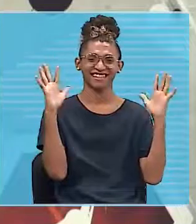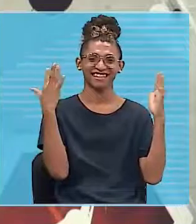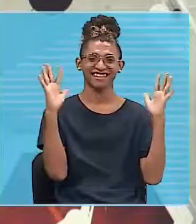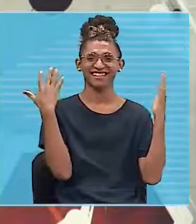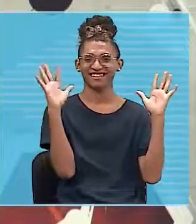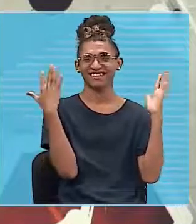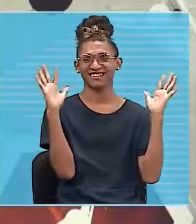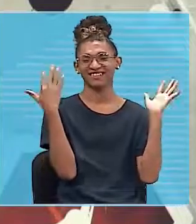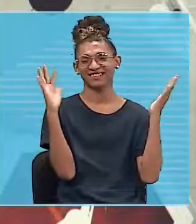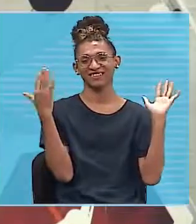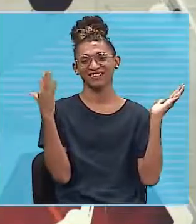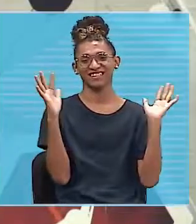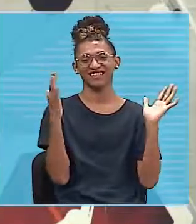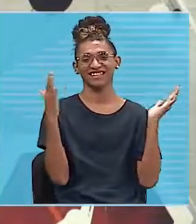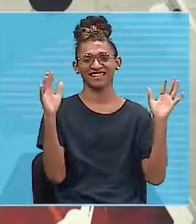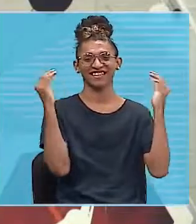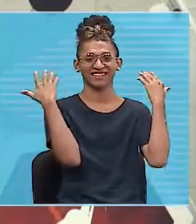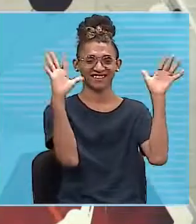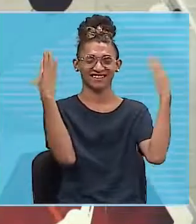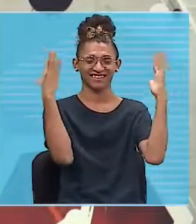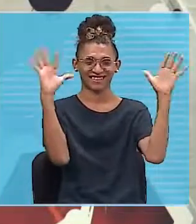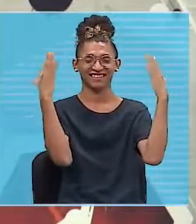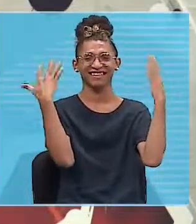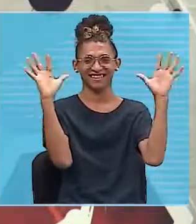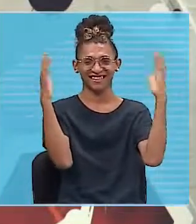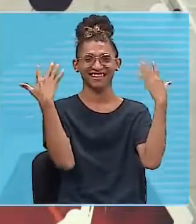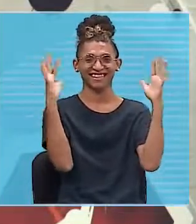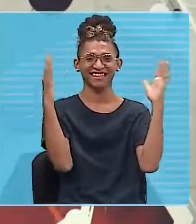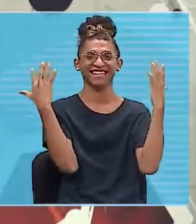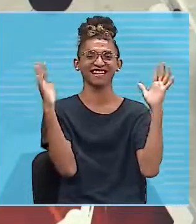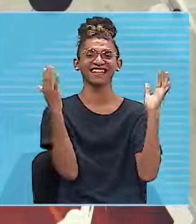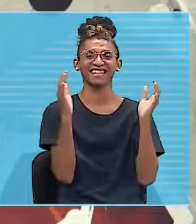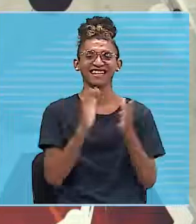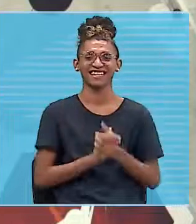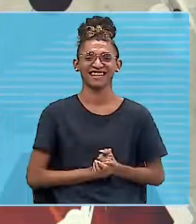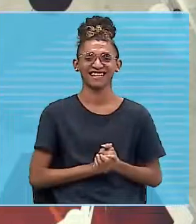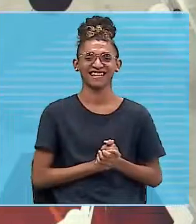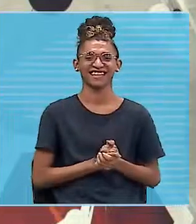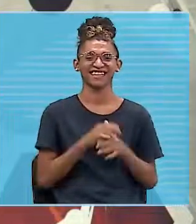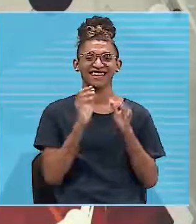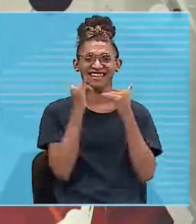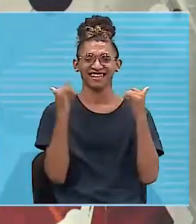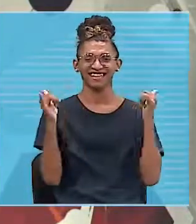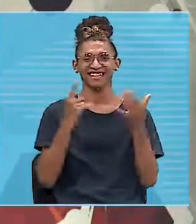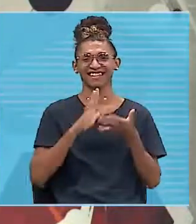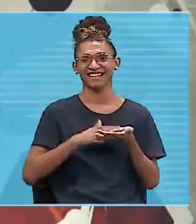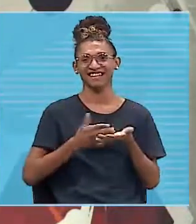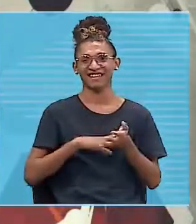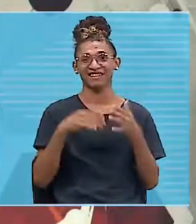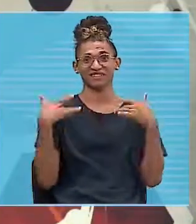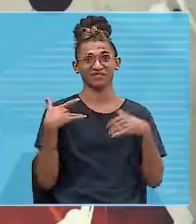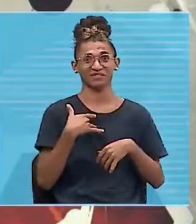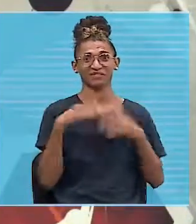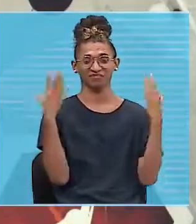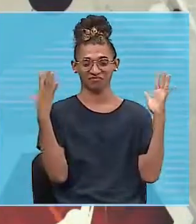palminhas muitas palminhas aí tá energia demais aí a internet